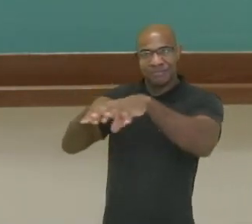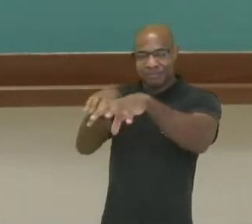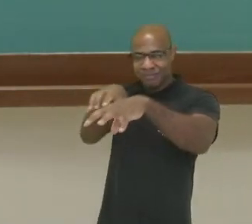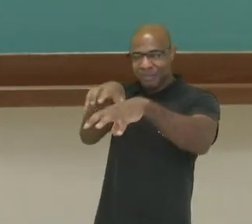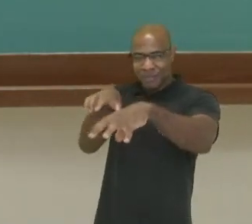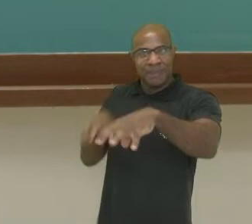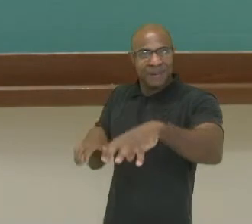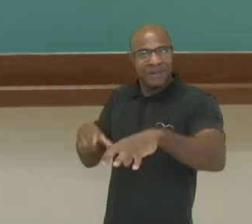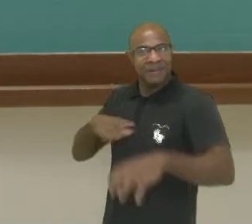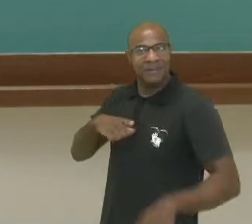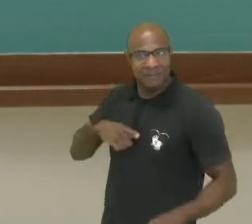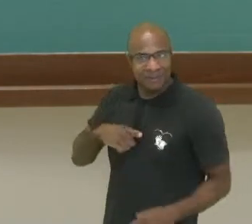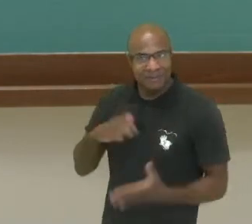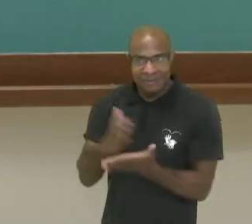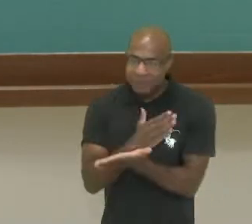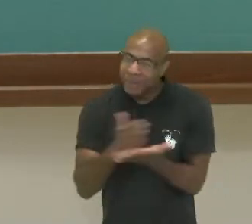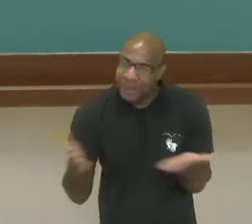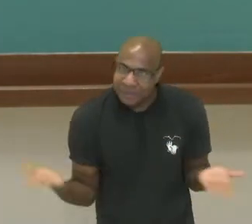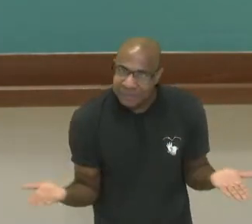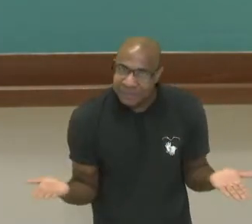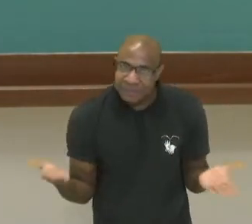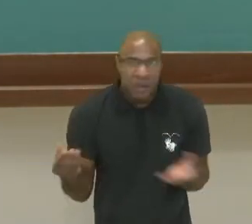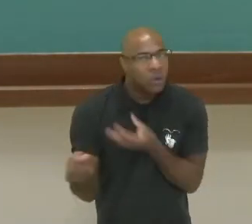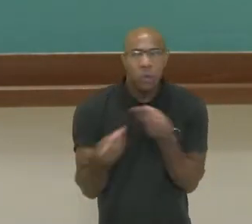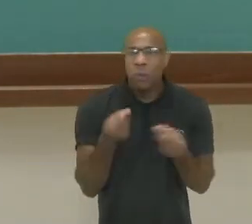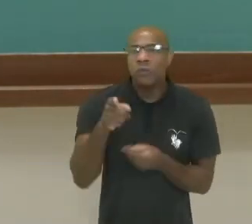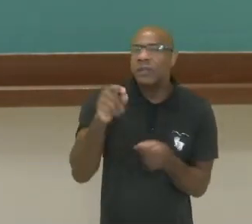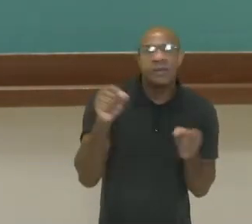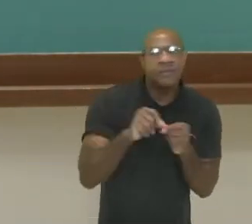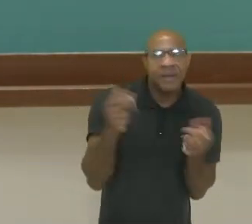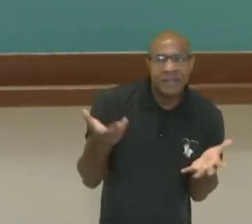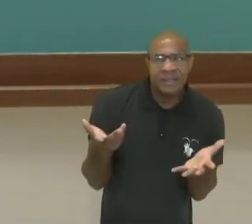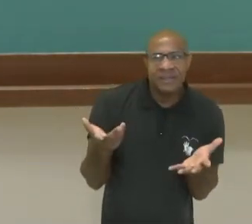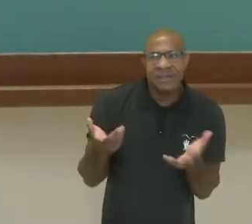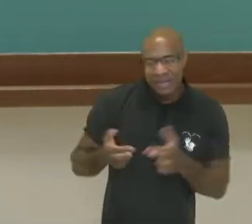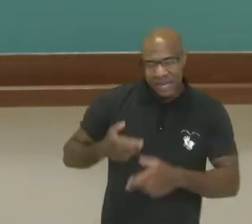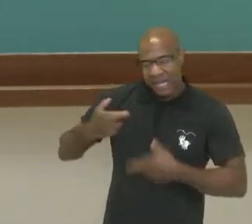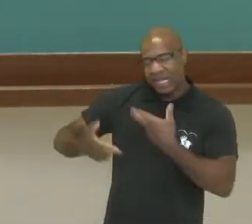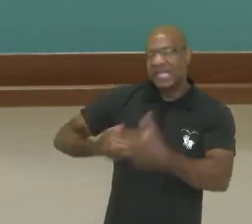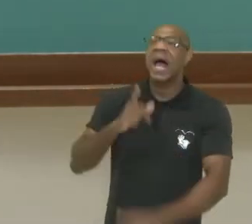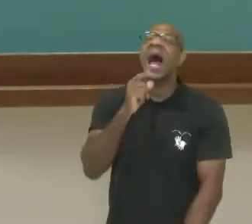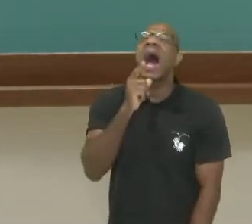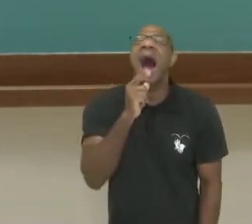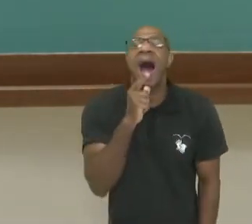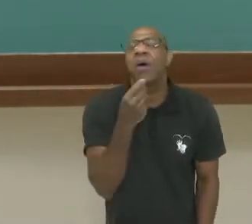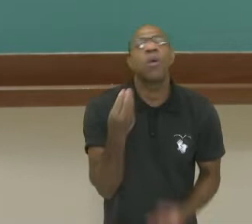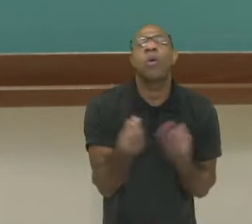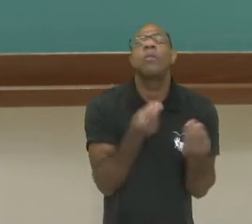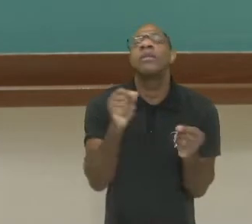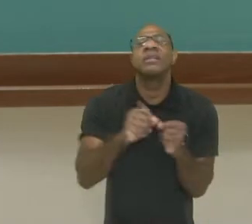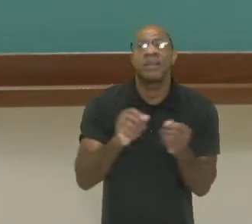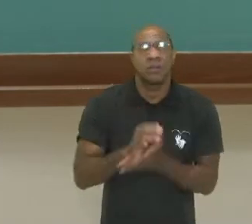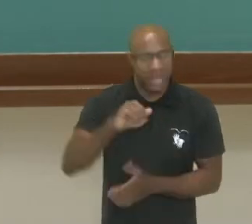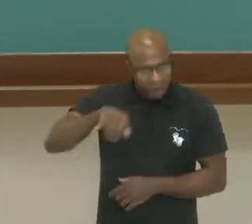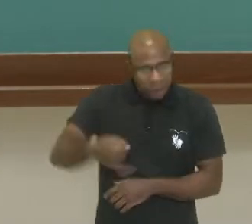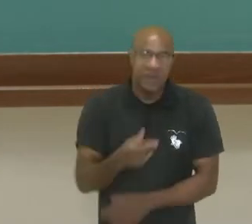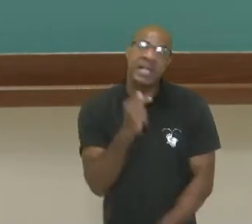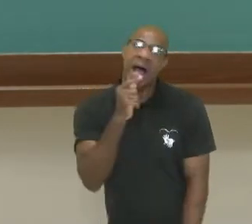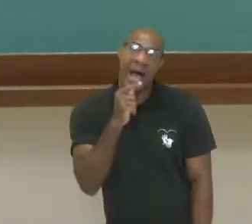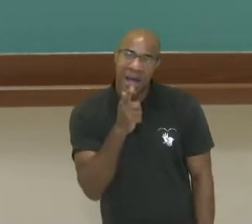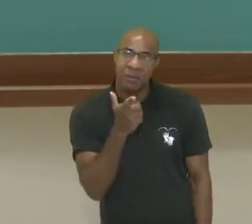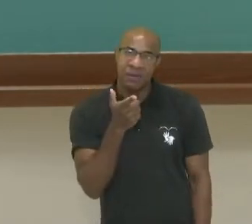todo. Como tem sido para você reciclar a água? Será que você reaproveita a